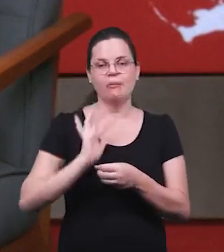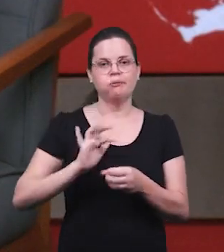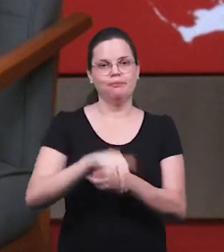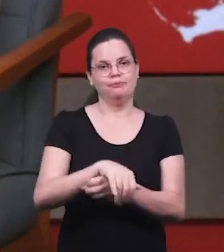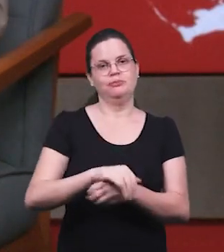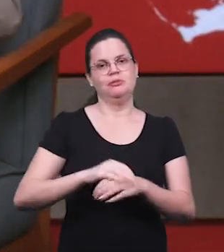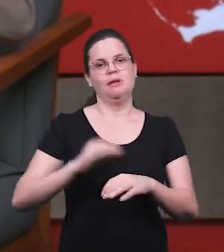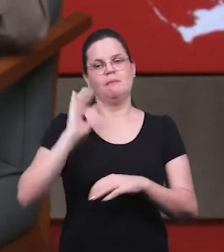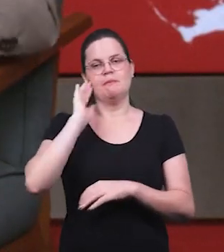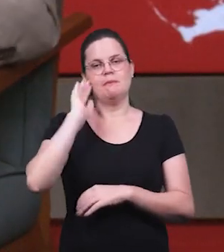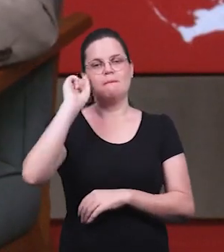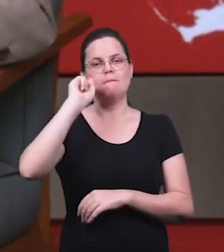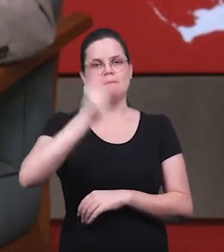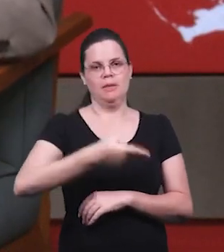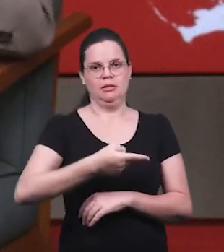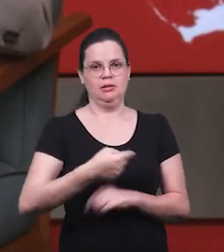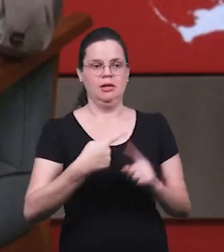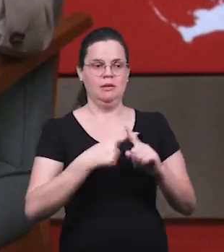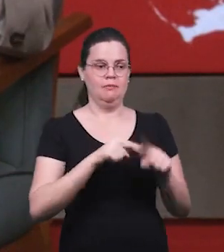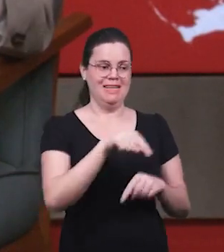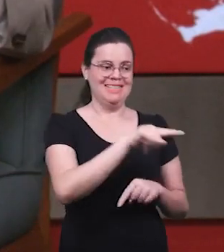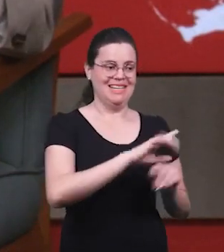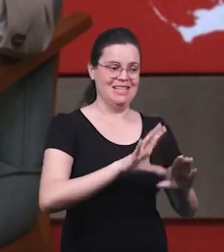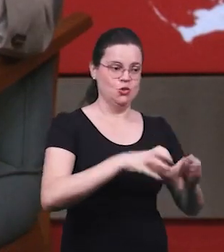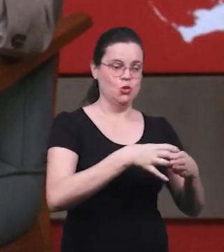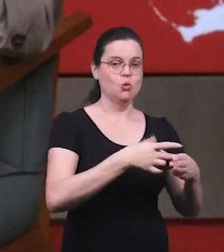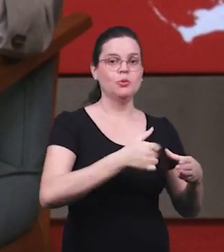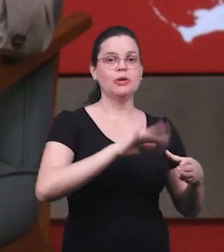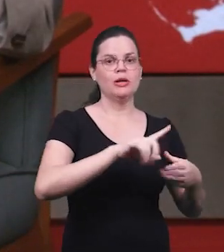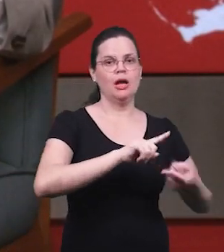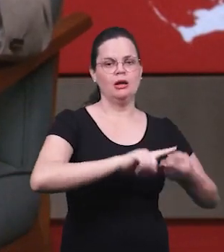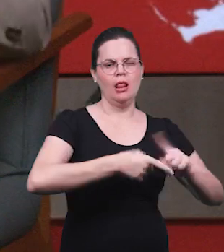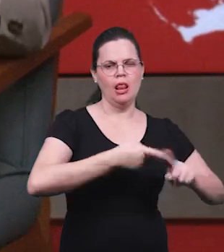E os religiosos fizeram isso e fizeram com que ele fosse preso